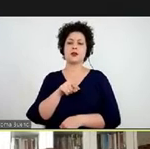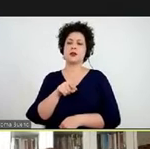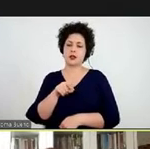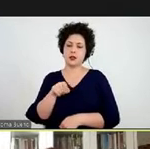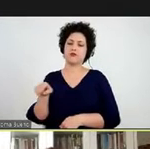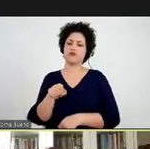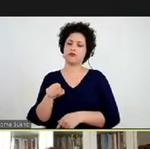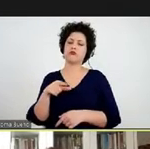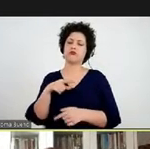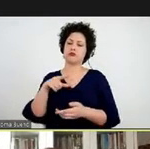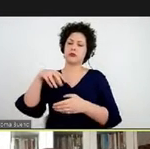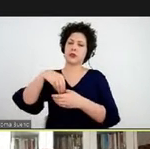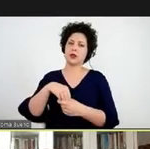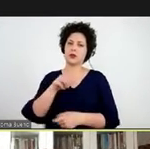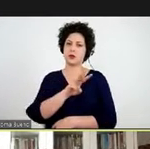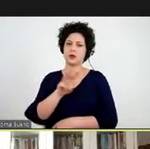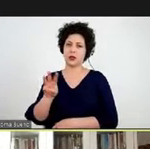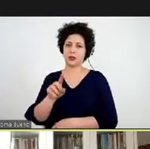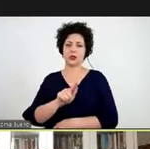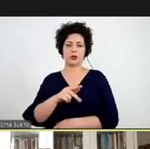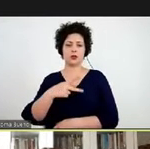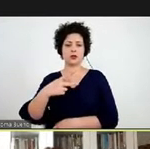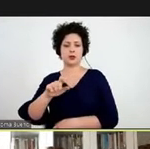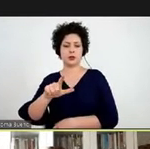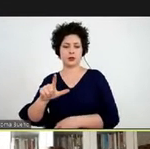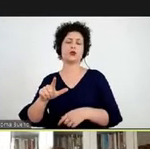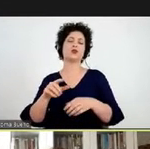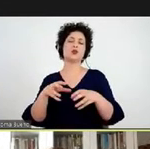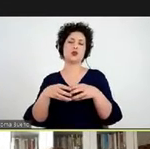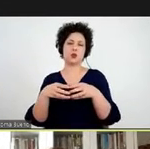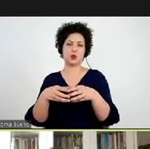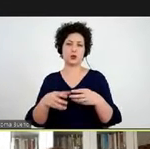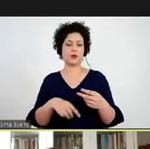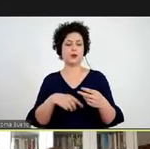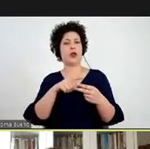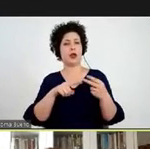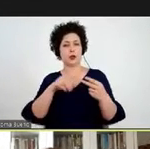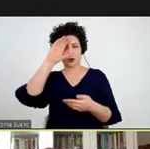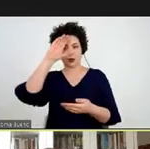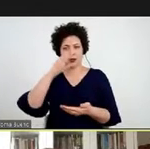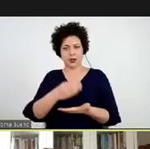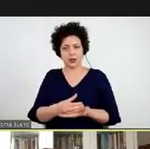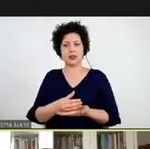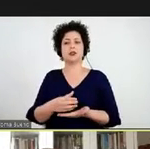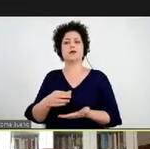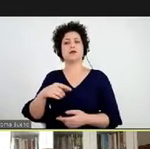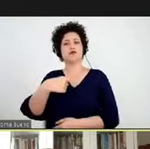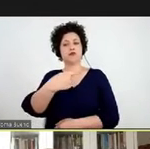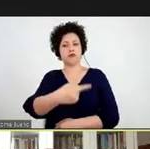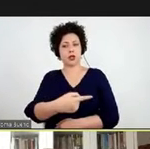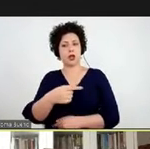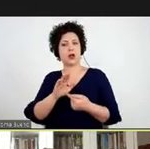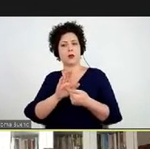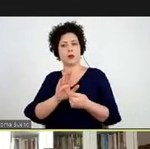disponibilizados no site do GEPEL, do grupo. E as 2 teses, elas vão ser defendidas